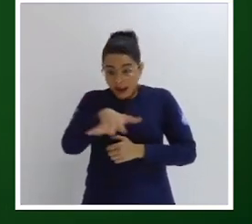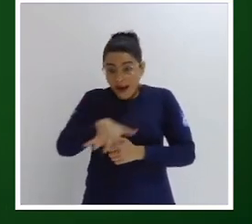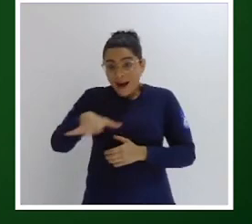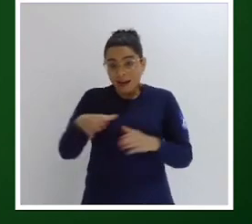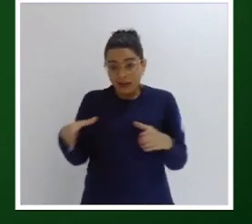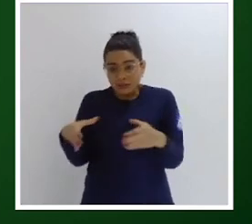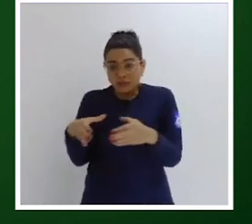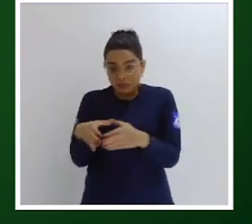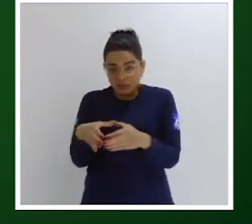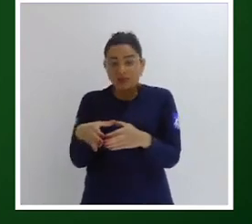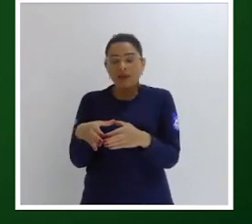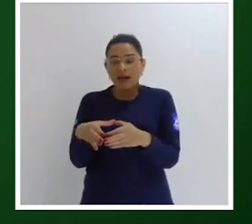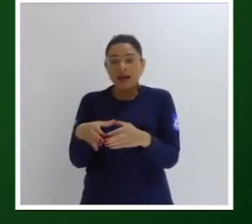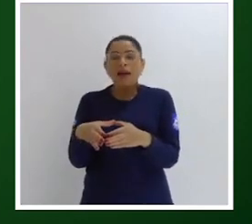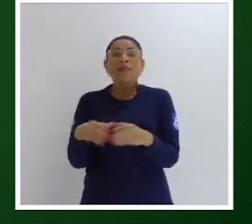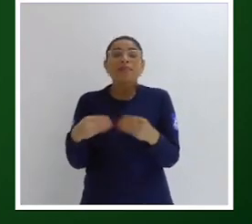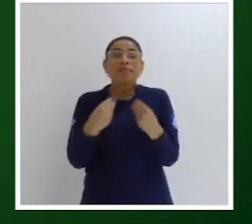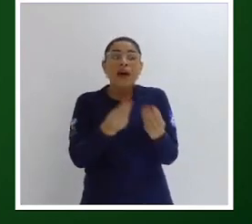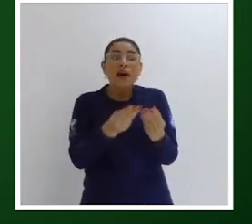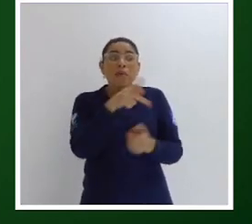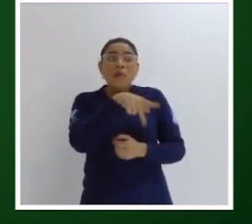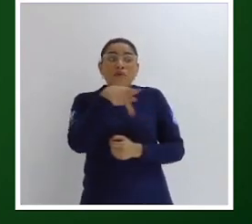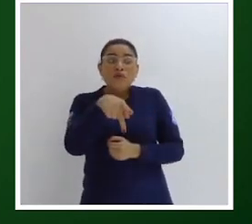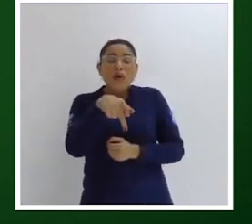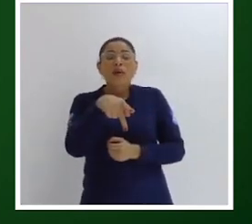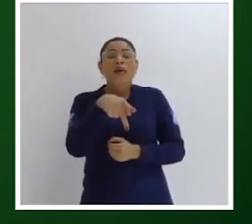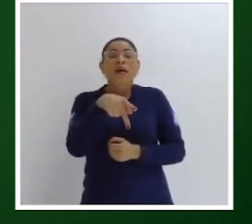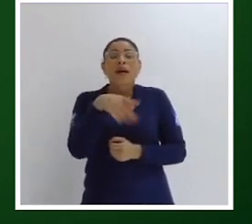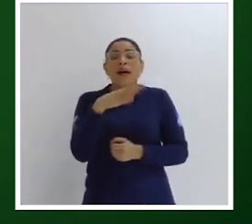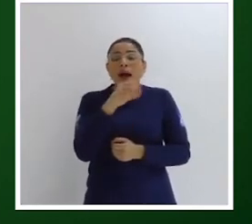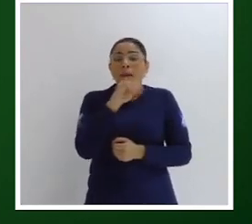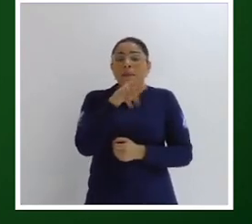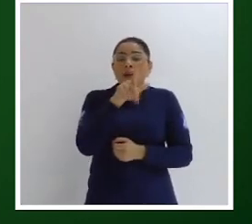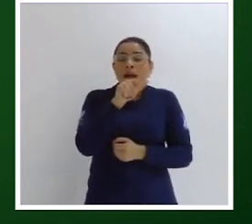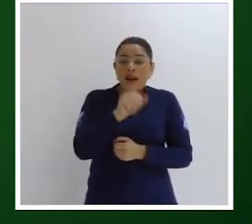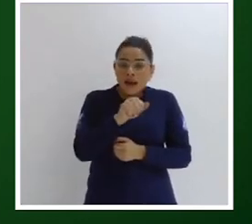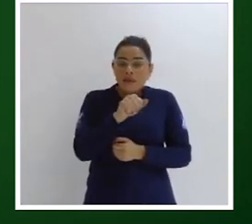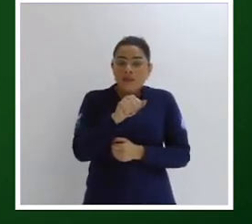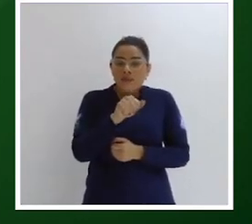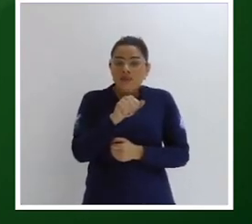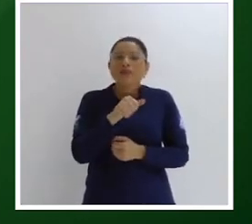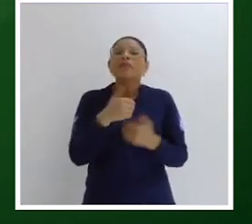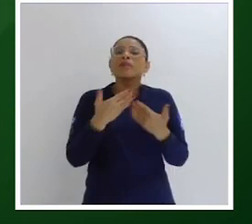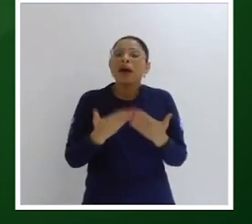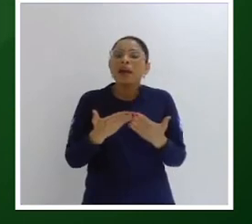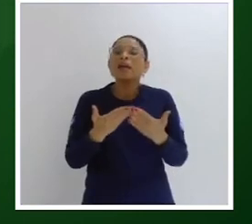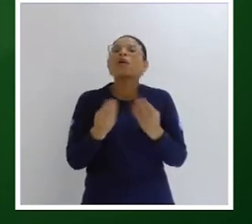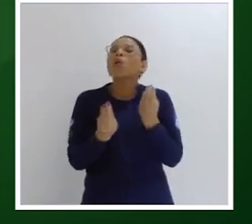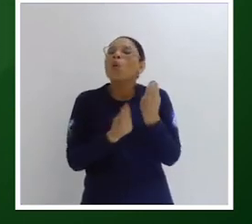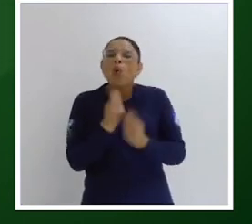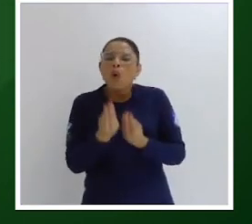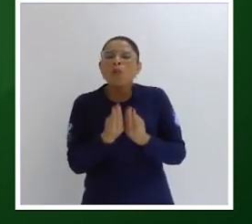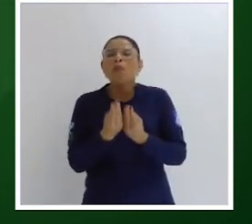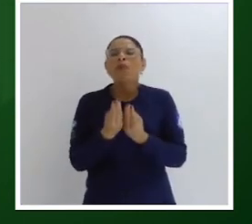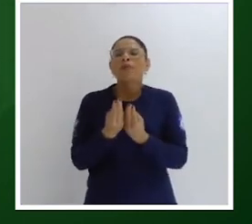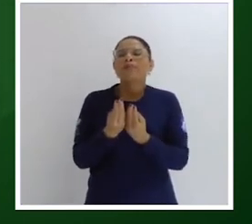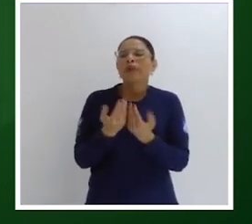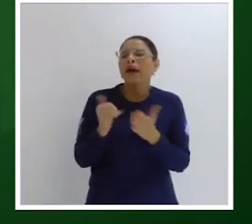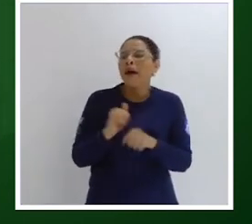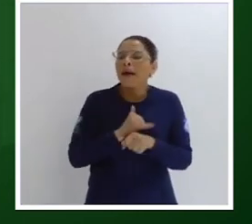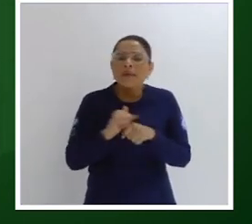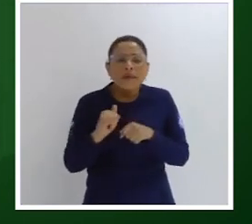passavam para professora Camila habilidade daquele bimestre em cima da habilidade ela fez adaptação